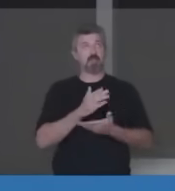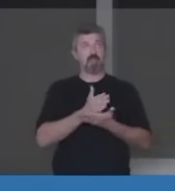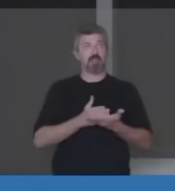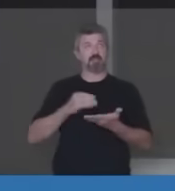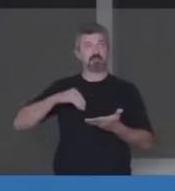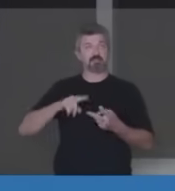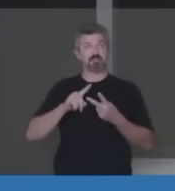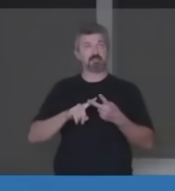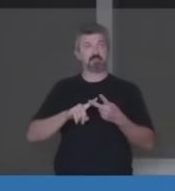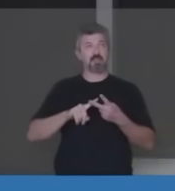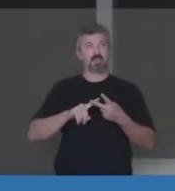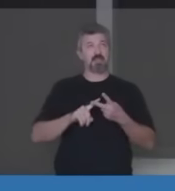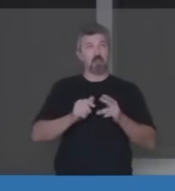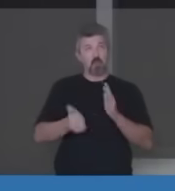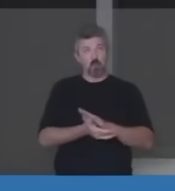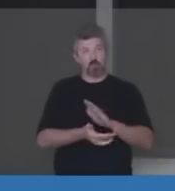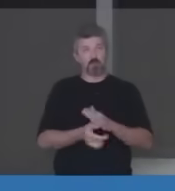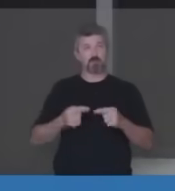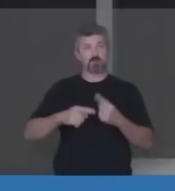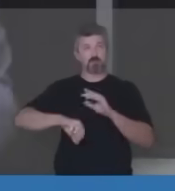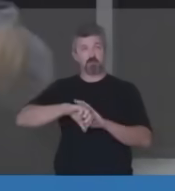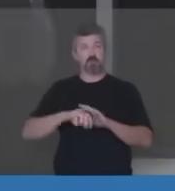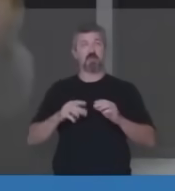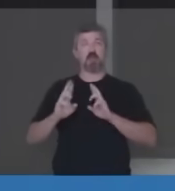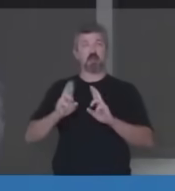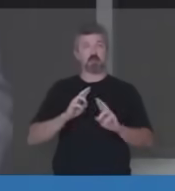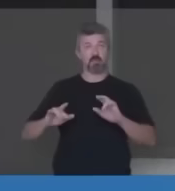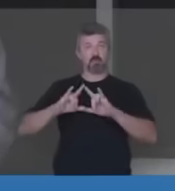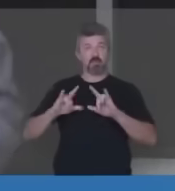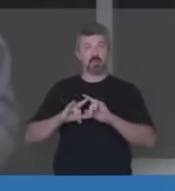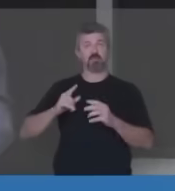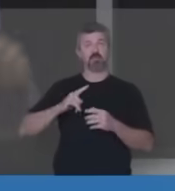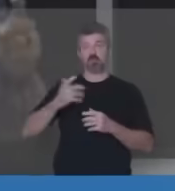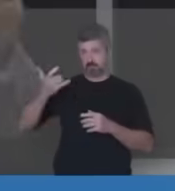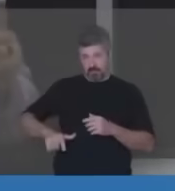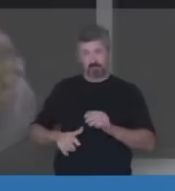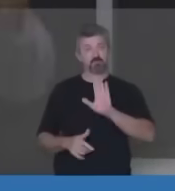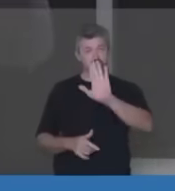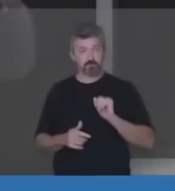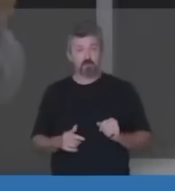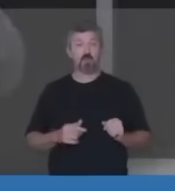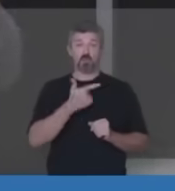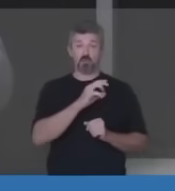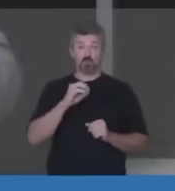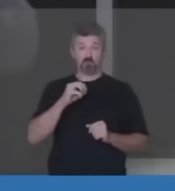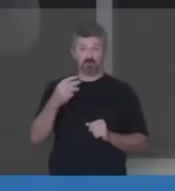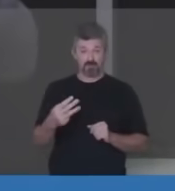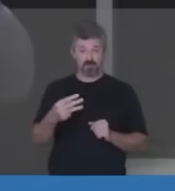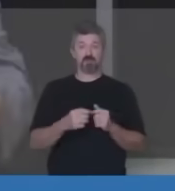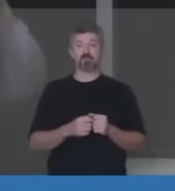rachadinha, ilegalidade e relação com milícia. Mas não acabou, não. Em 2003, Adriano da